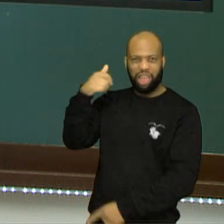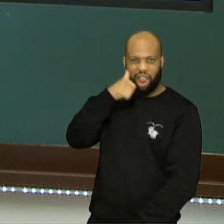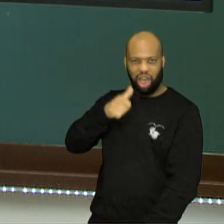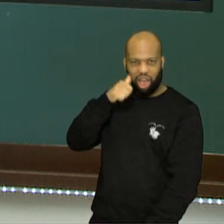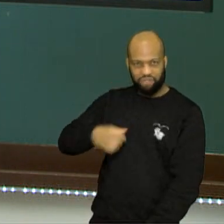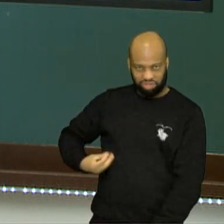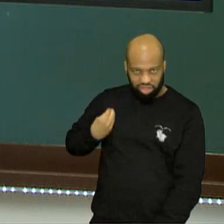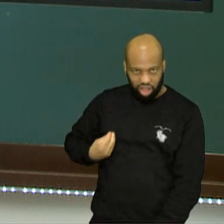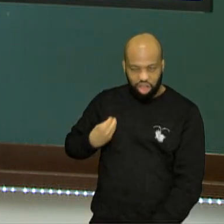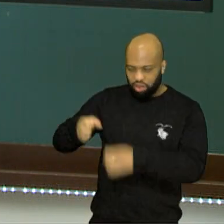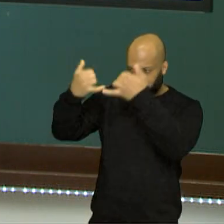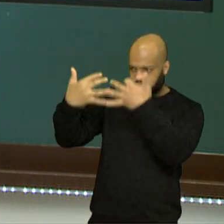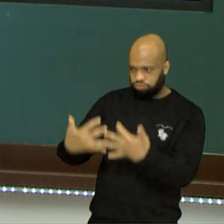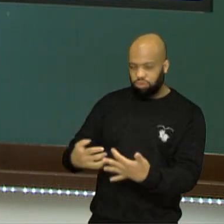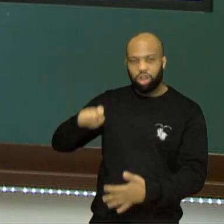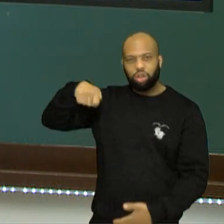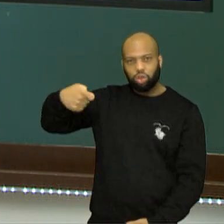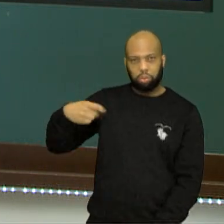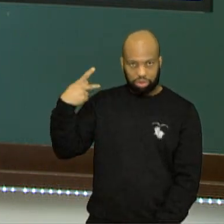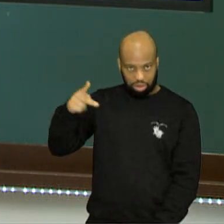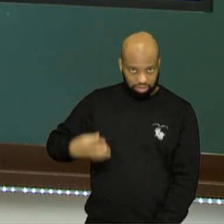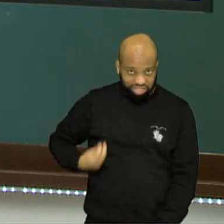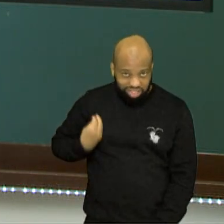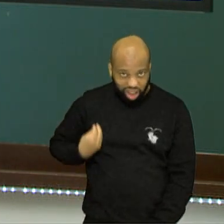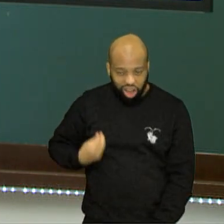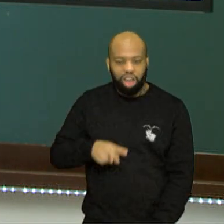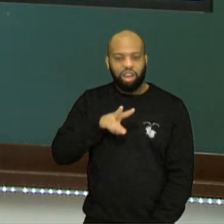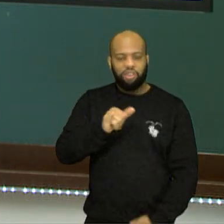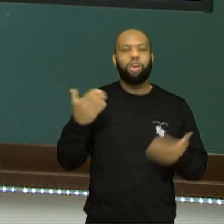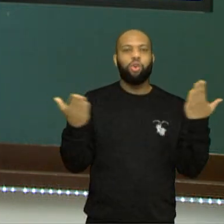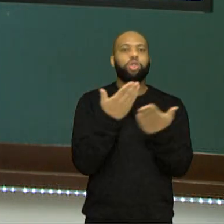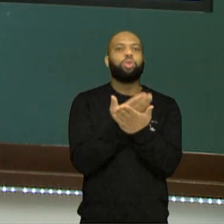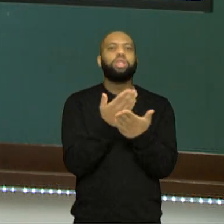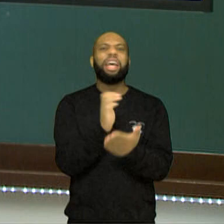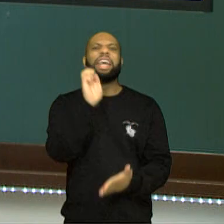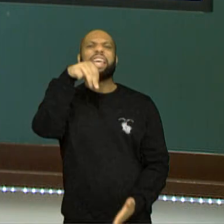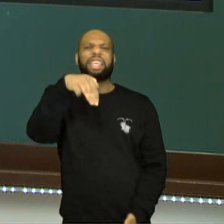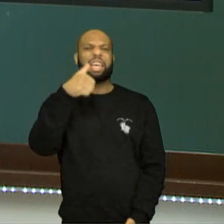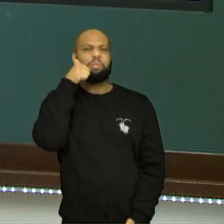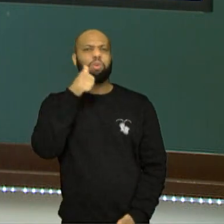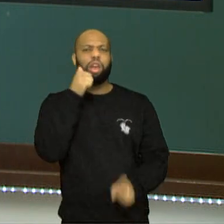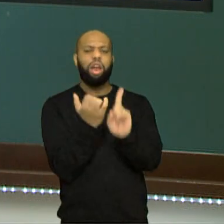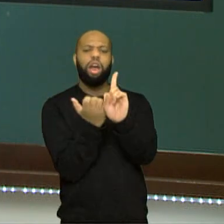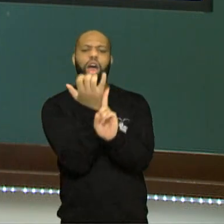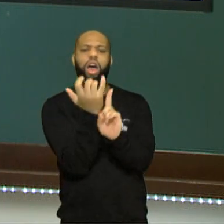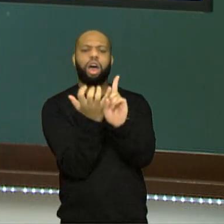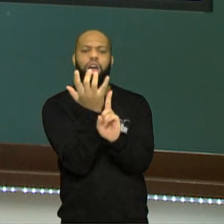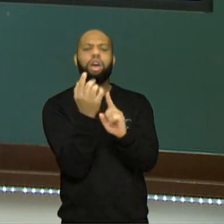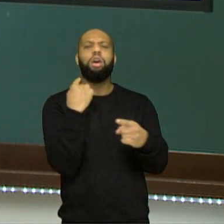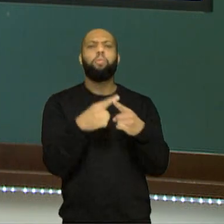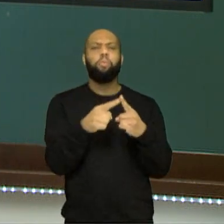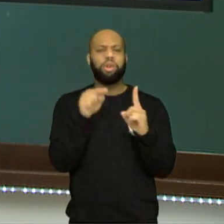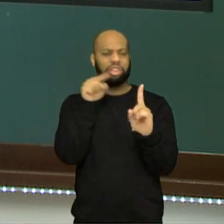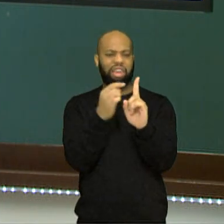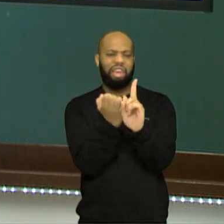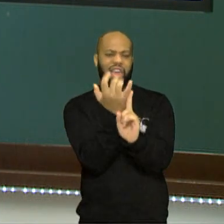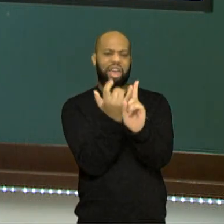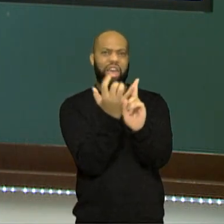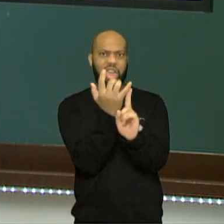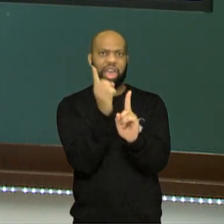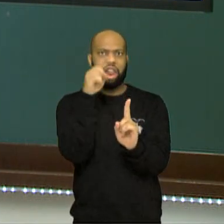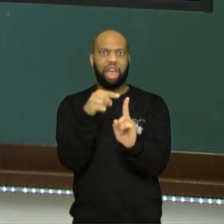comentando, falando, relatando a vida de Joana d'Arc? A gente vai ver um pouquinho quem que é esta moça e por que ela é considerada